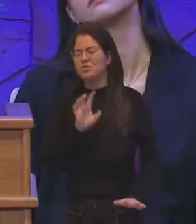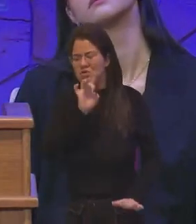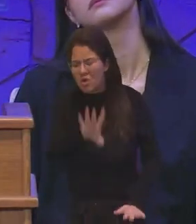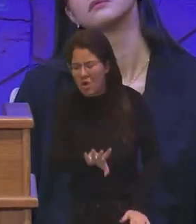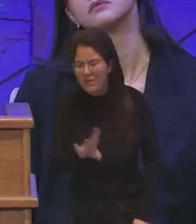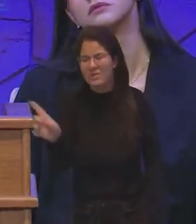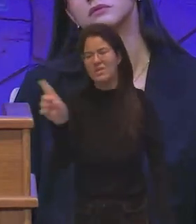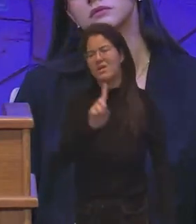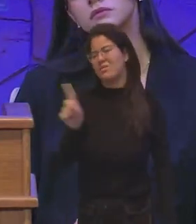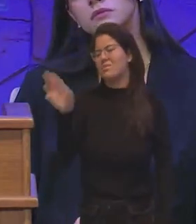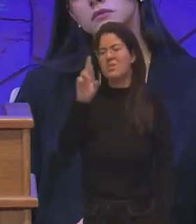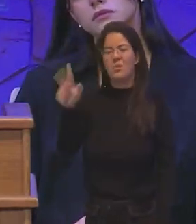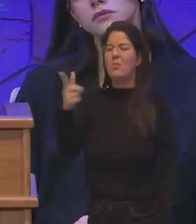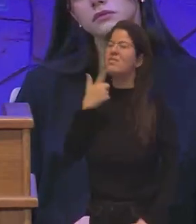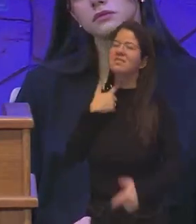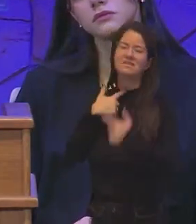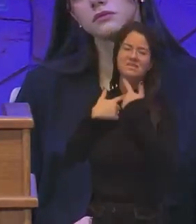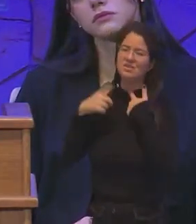Deus.